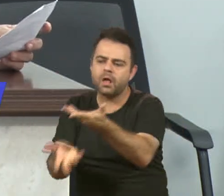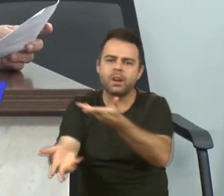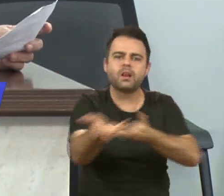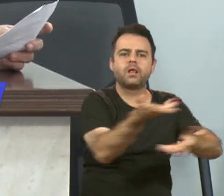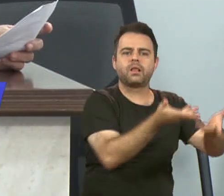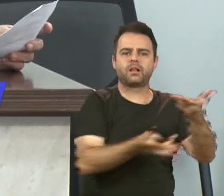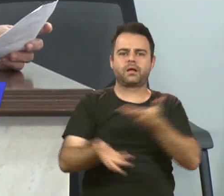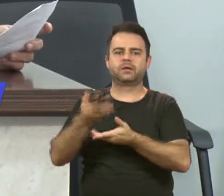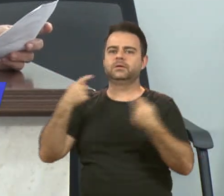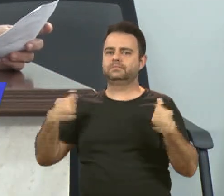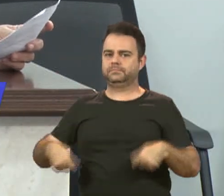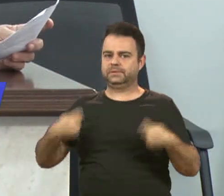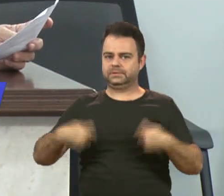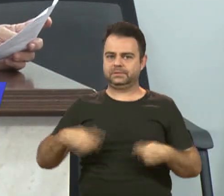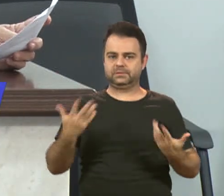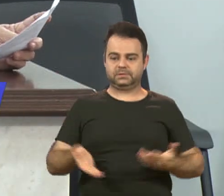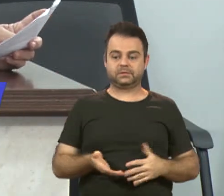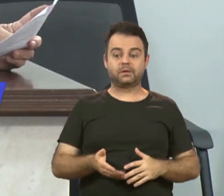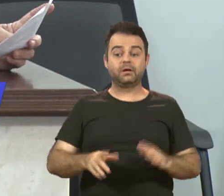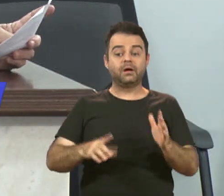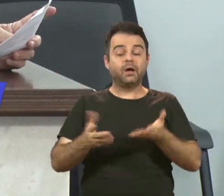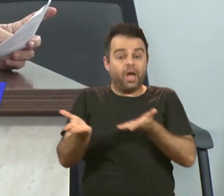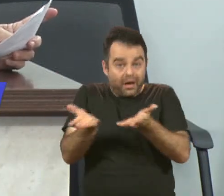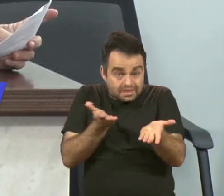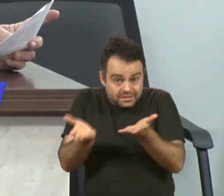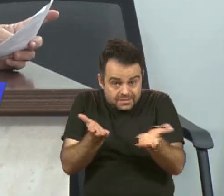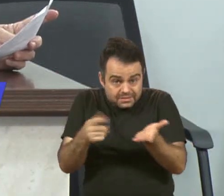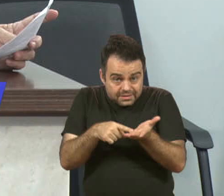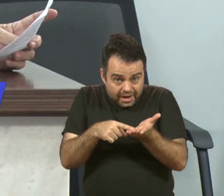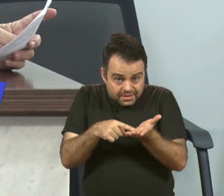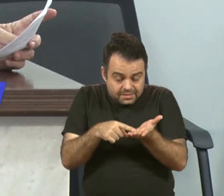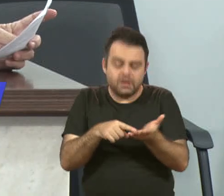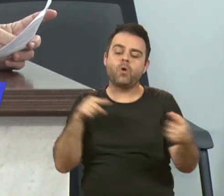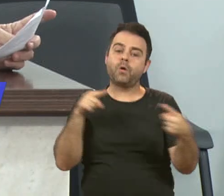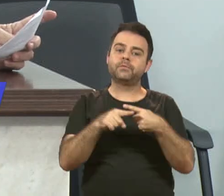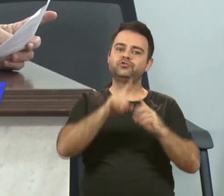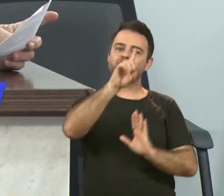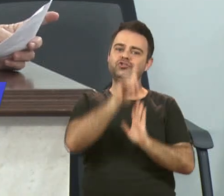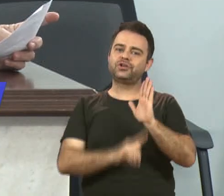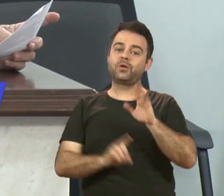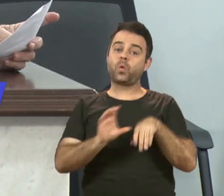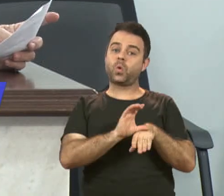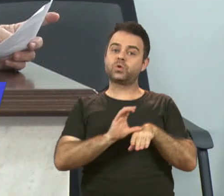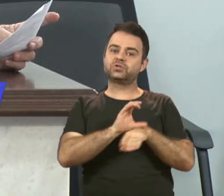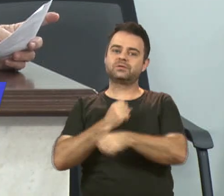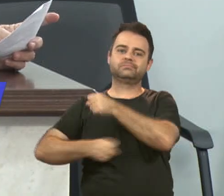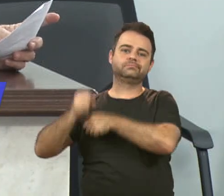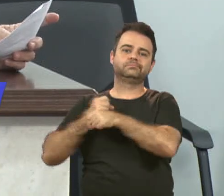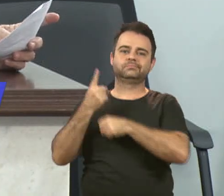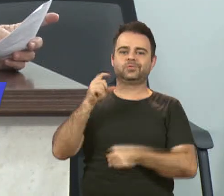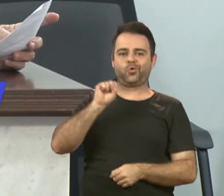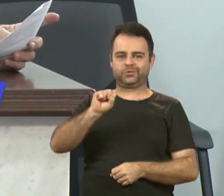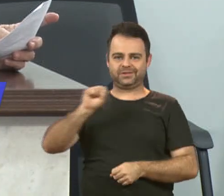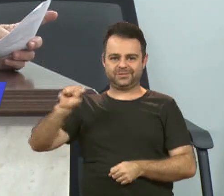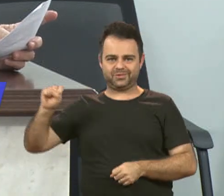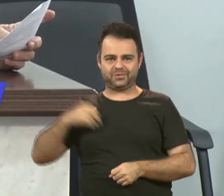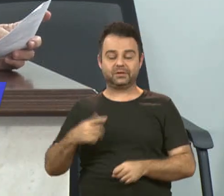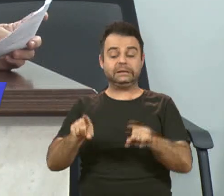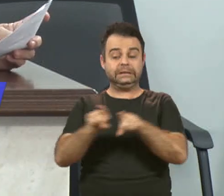A assistência é um direito, não é esmola. A Constituição de 88, a Lei Orgânica da Assistência